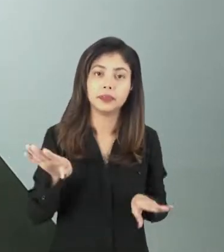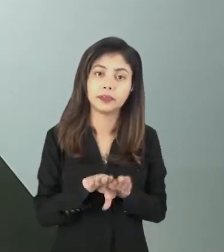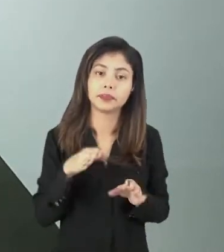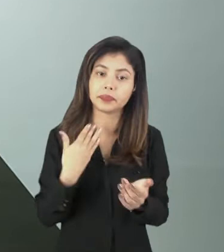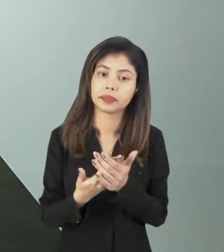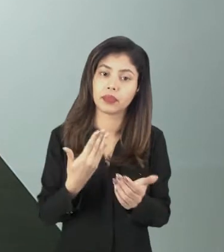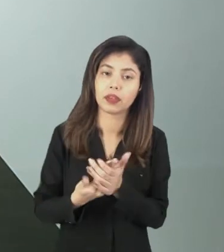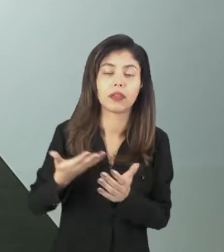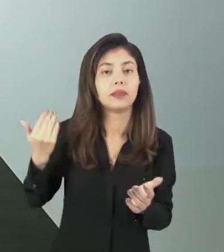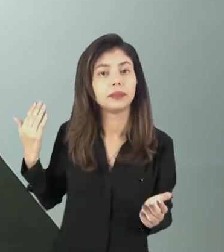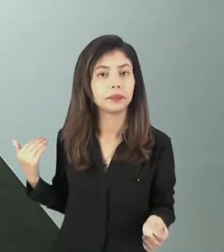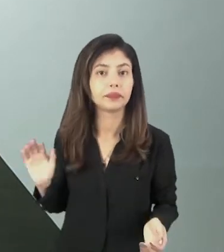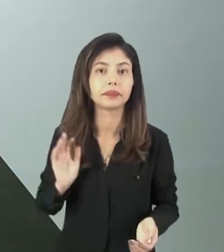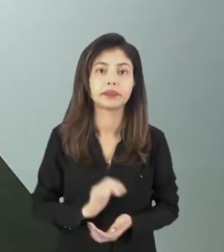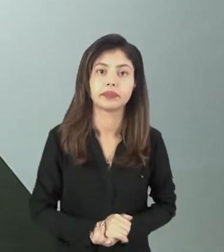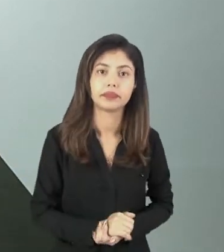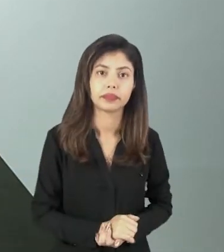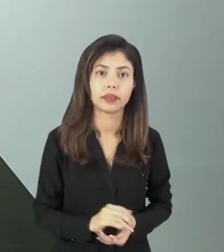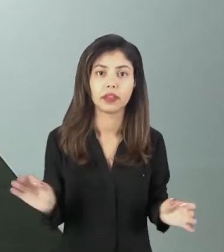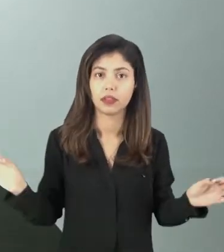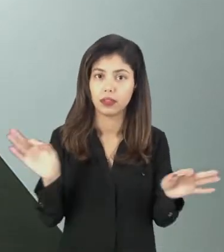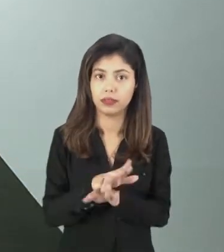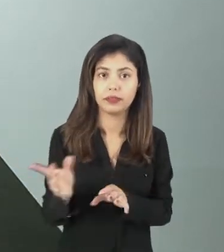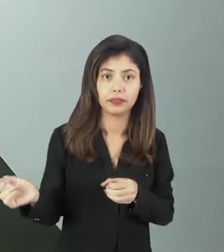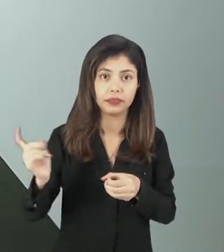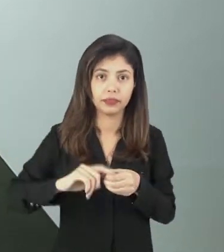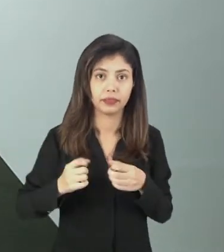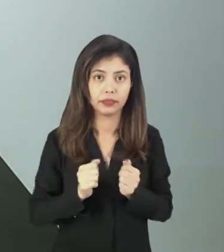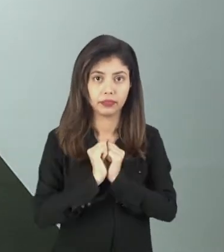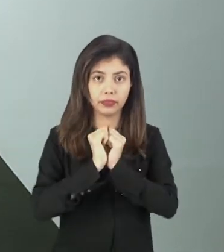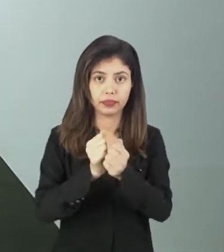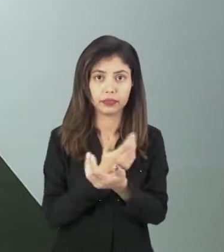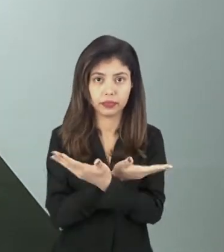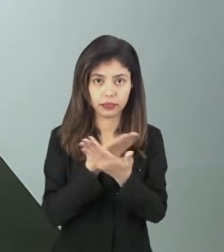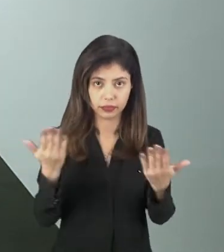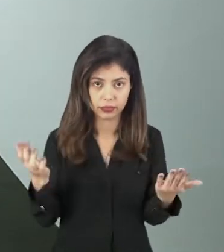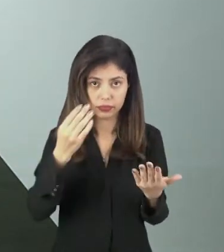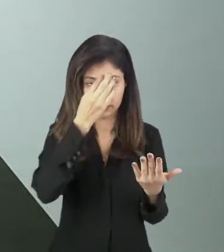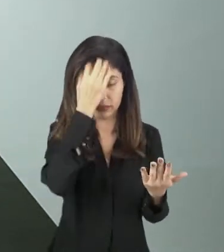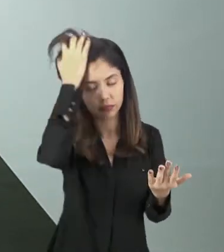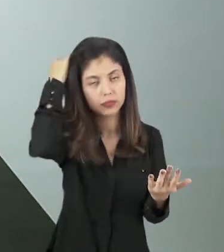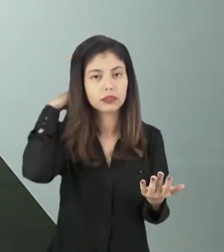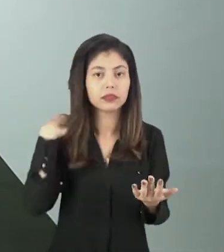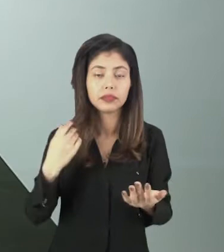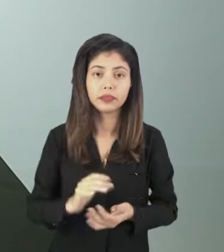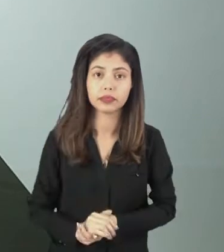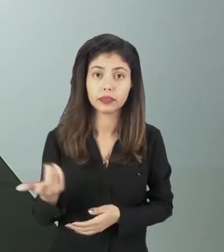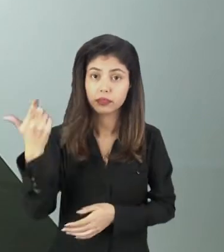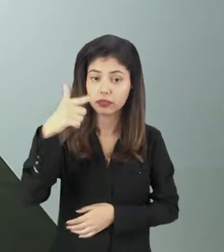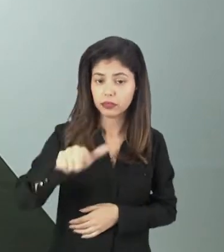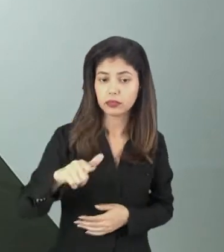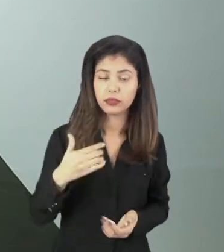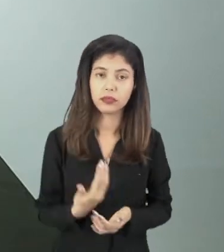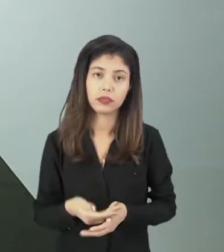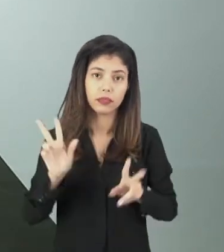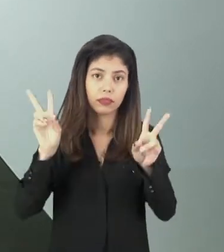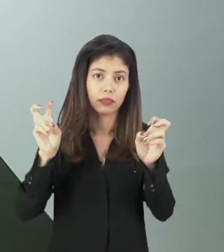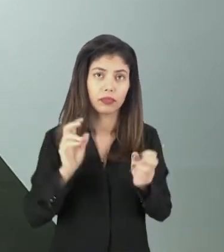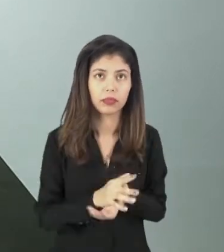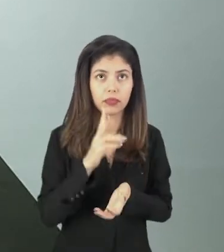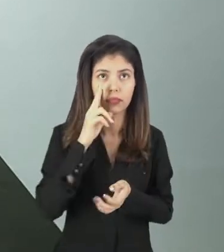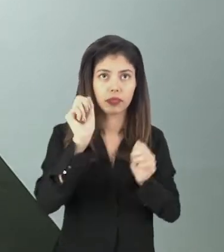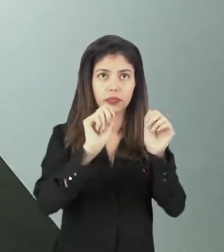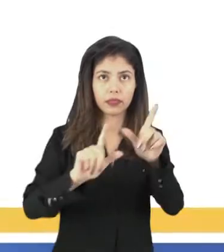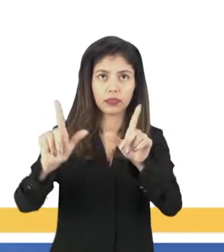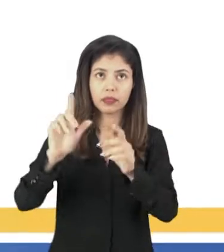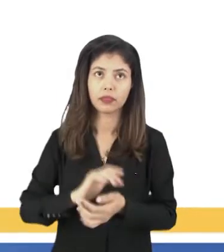vimos na aula anterior nós terminamos que eu quero voltar com você para gente é abordar novamente esse assunto ver